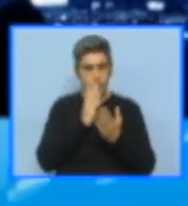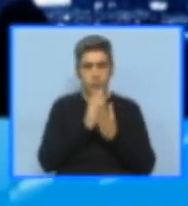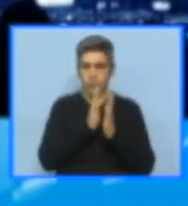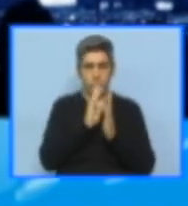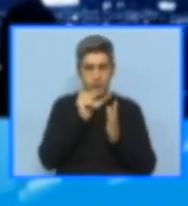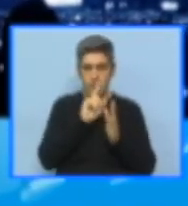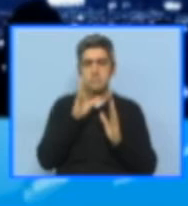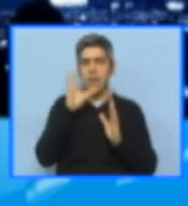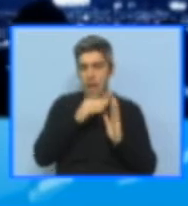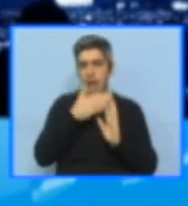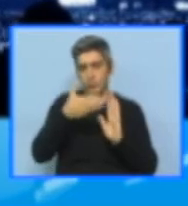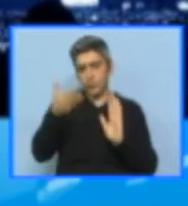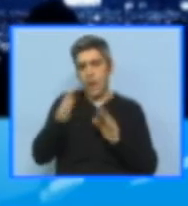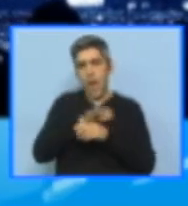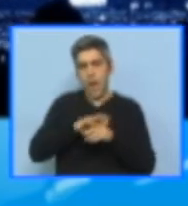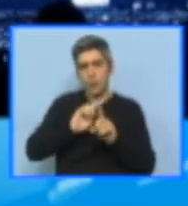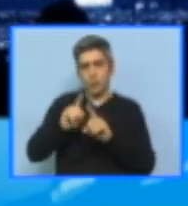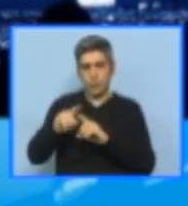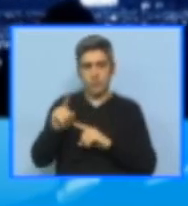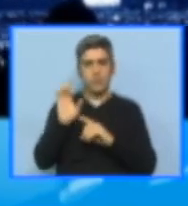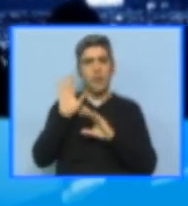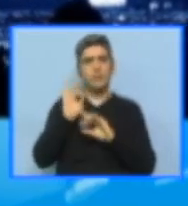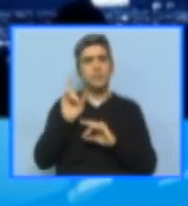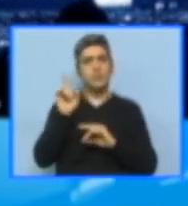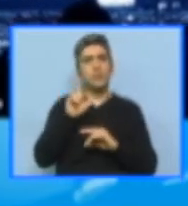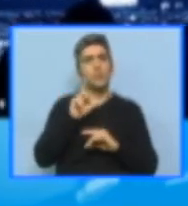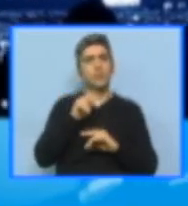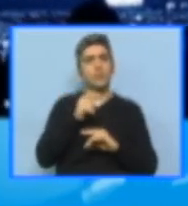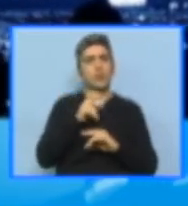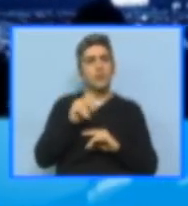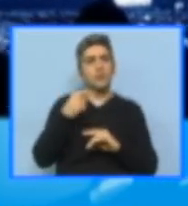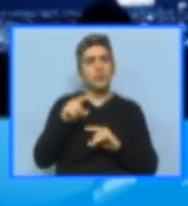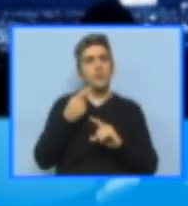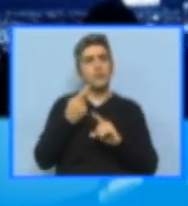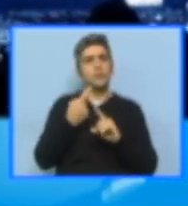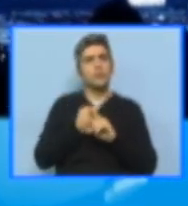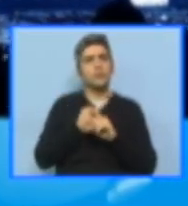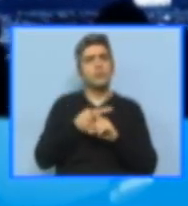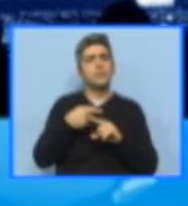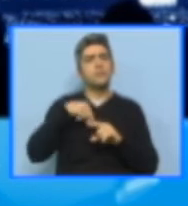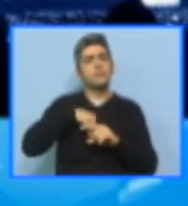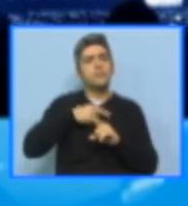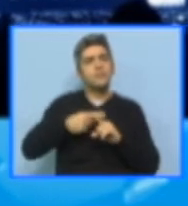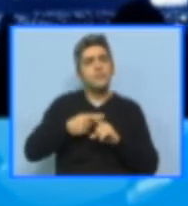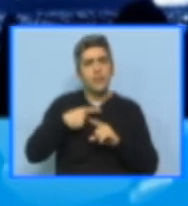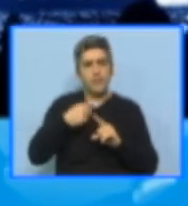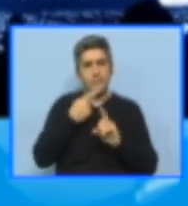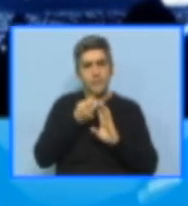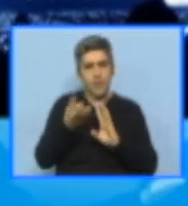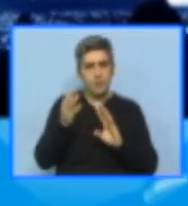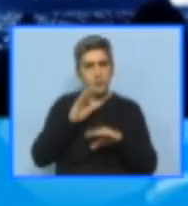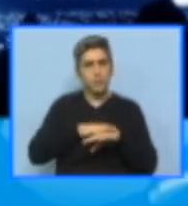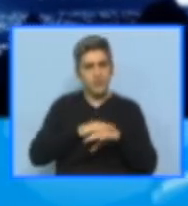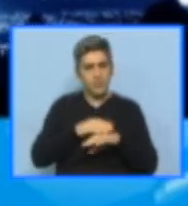a questão religiosa. A fixação de Lutero, seguramente que tinha muitas motivações, mas o facto em si, podemos dizer que